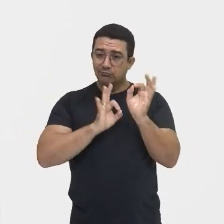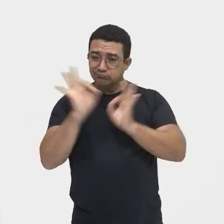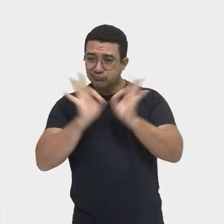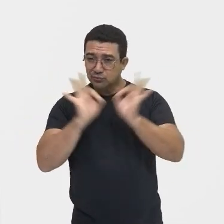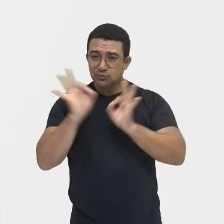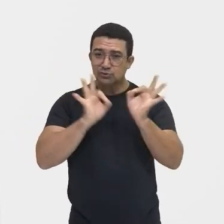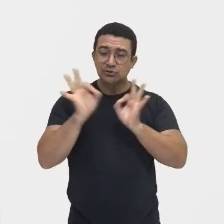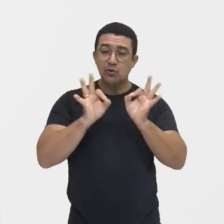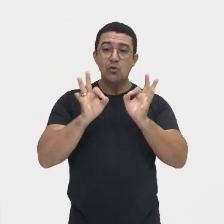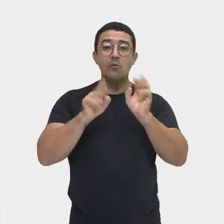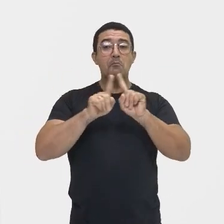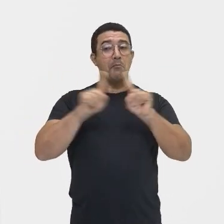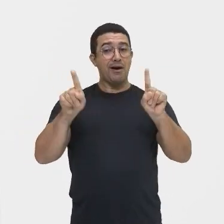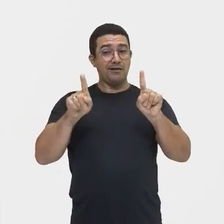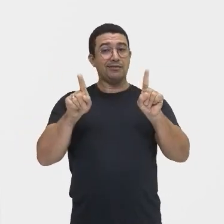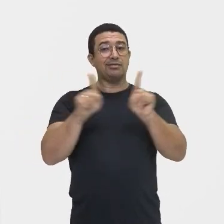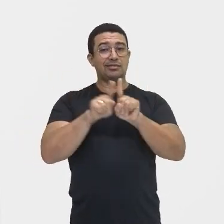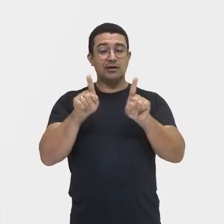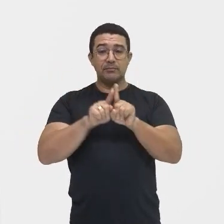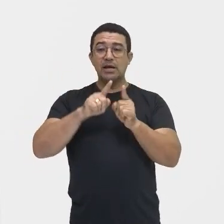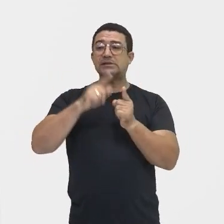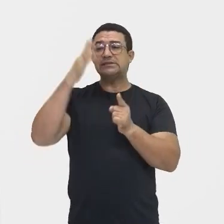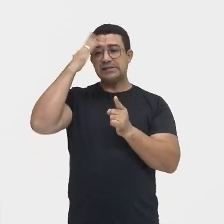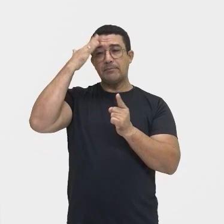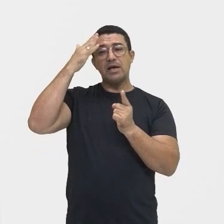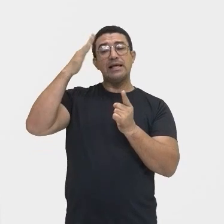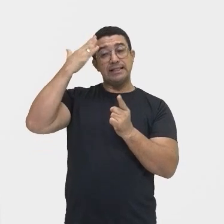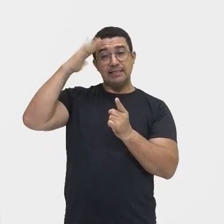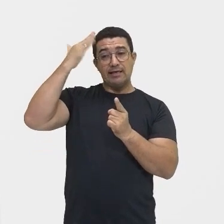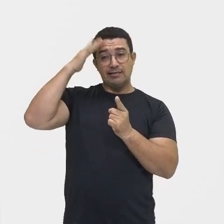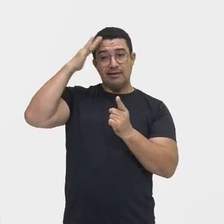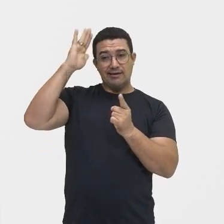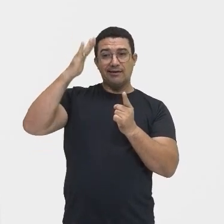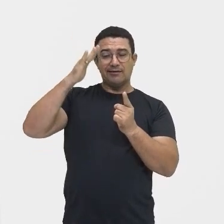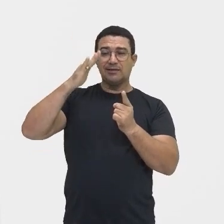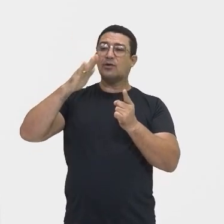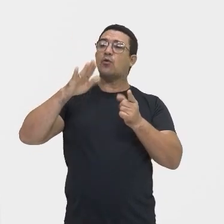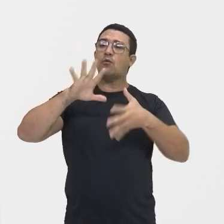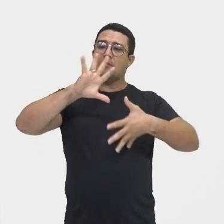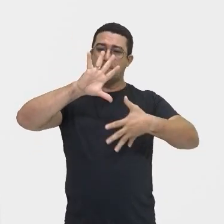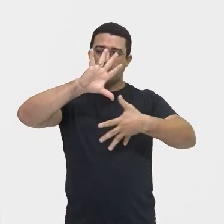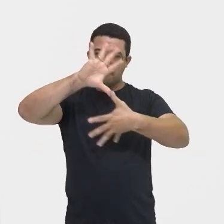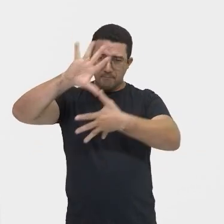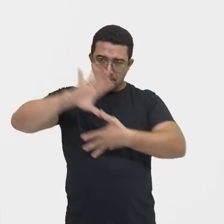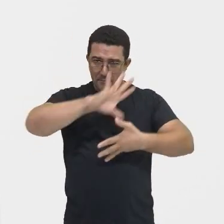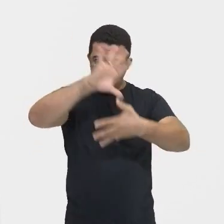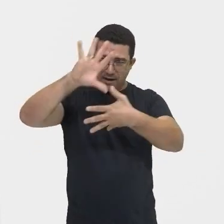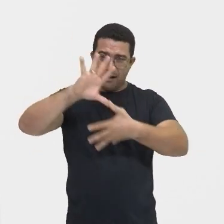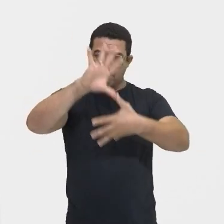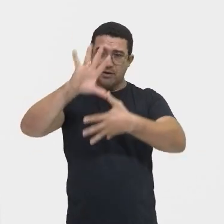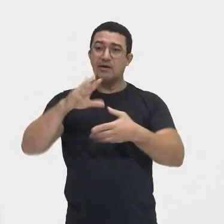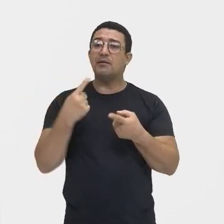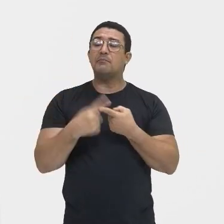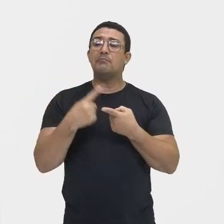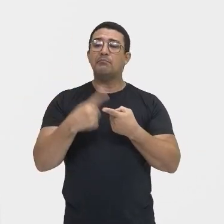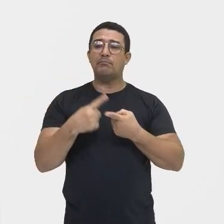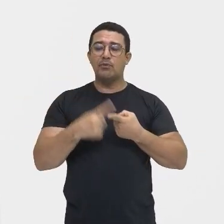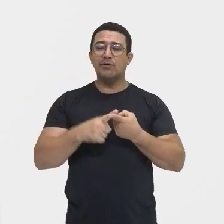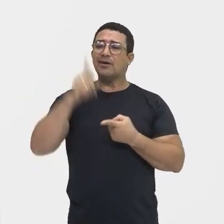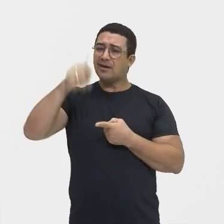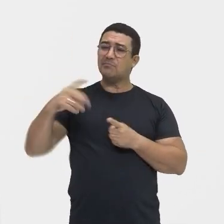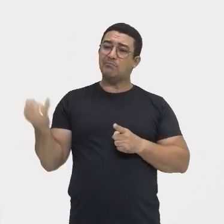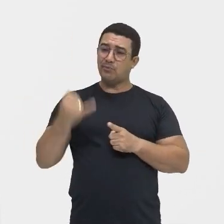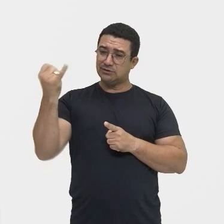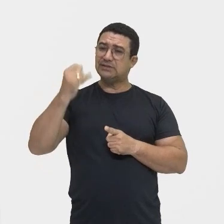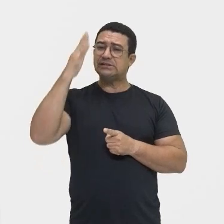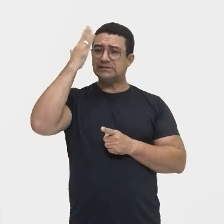construção, mas também a leitura dos mapas. E professor, por que é importante a gente compreender